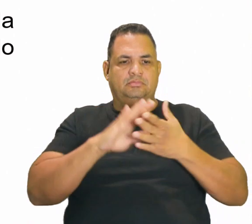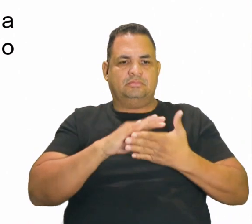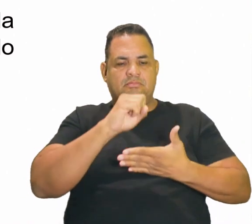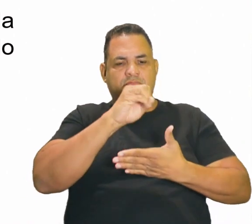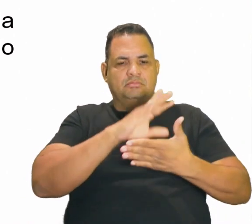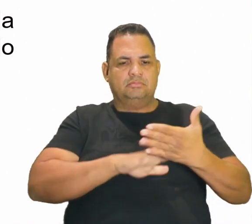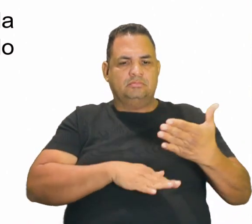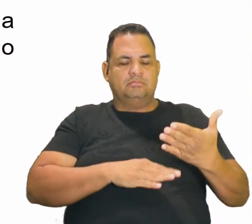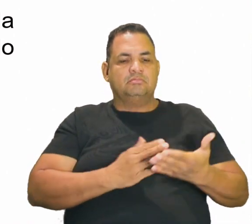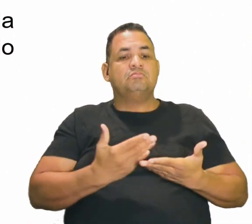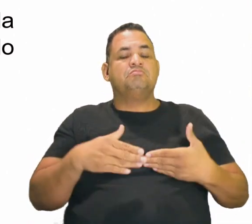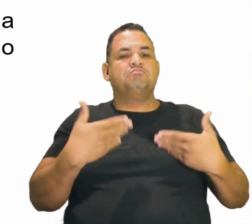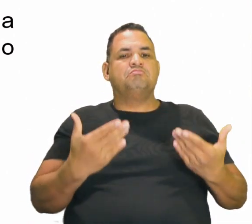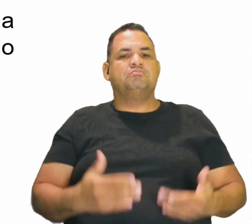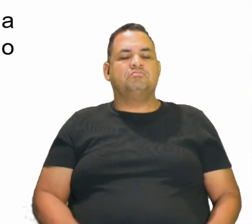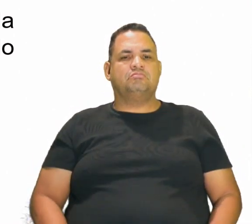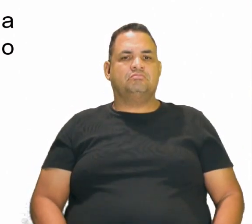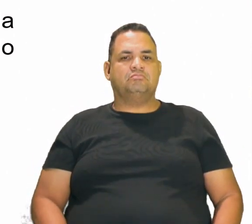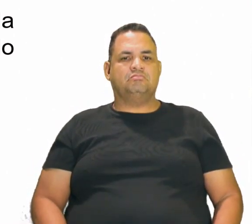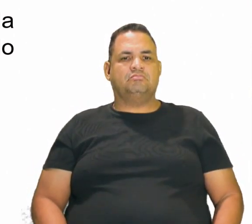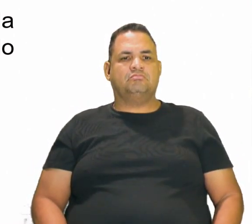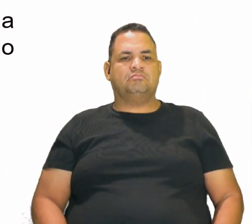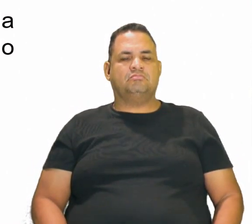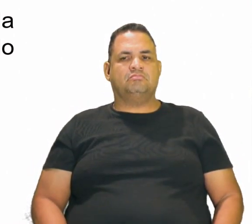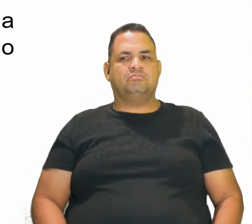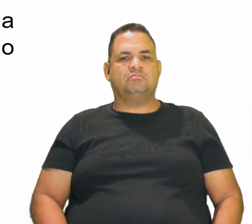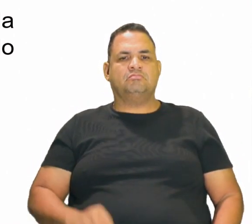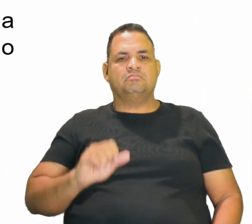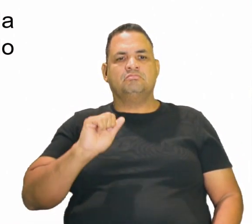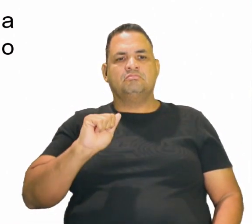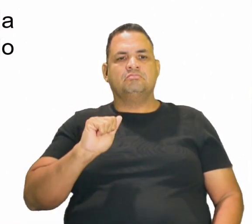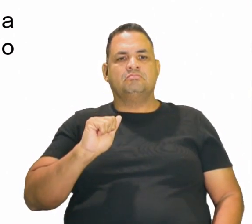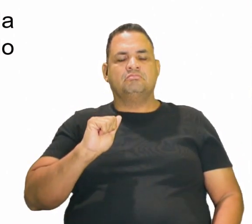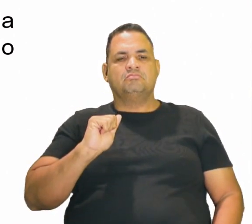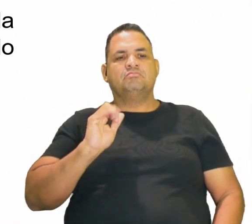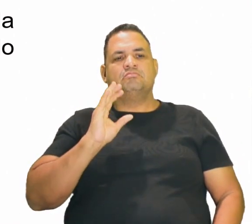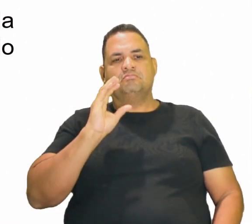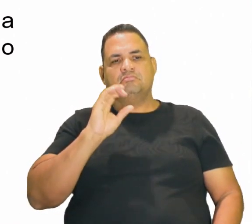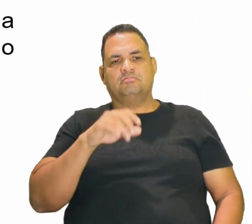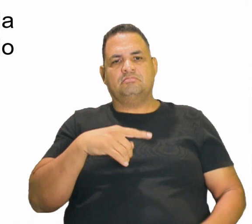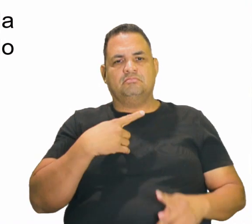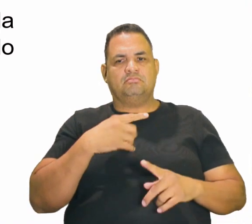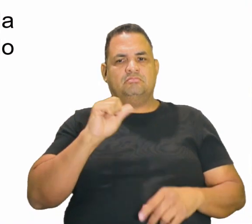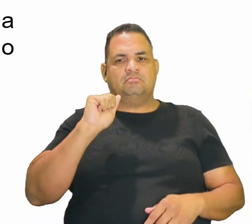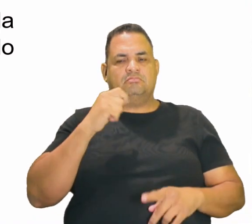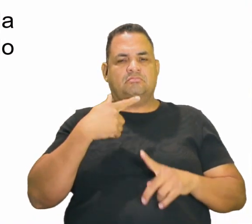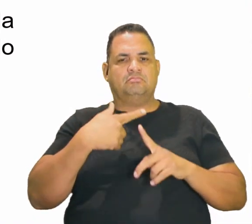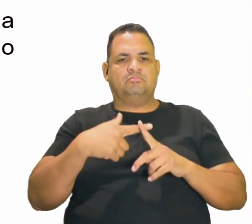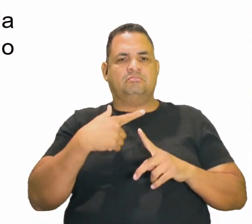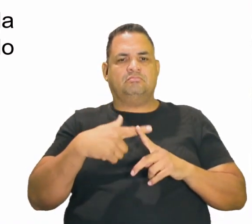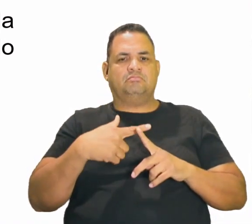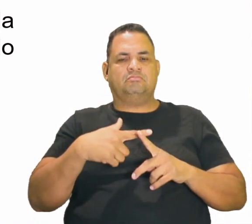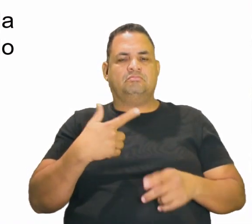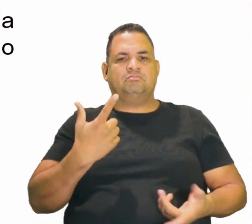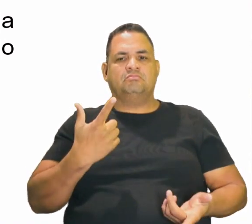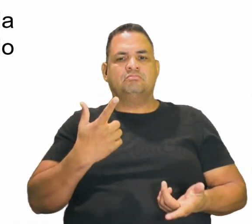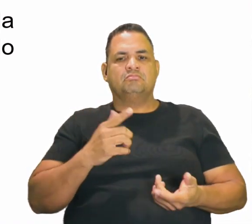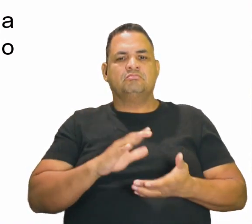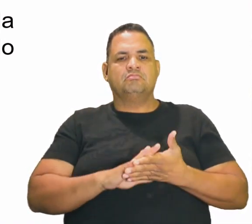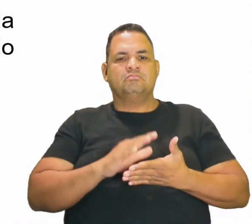alternativas Então vamos a questão correta a tenho certeza que vocês acertaram porque foi o que